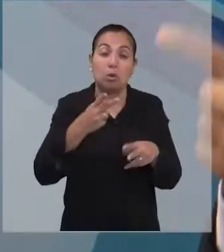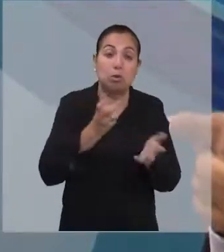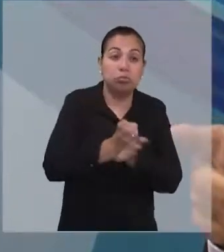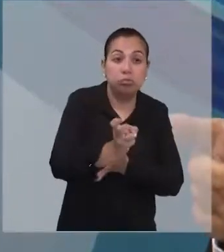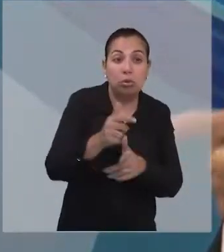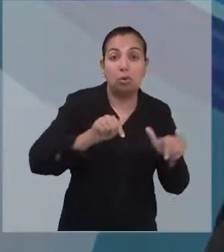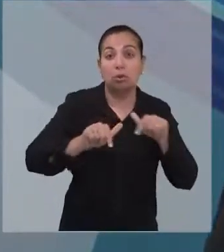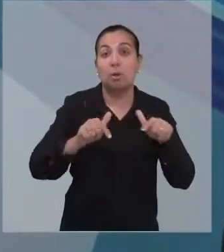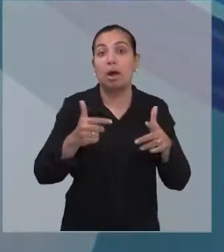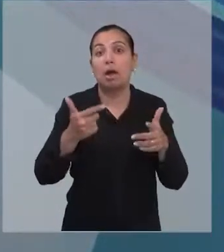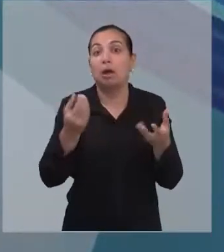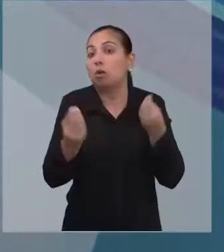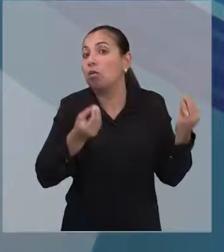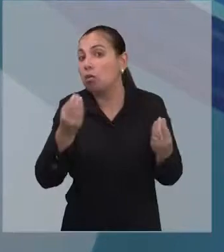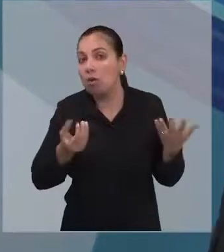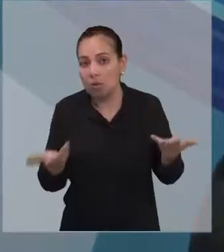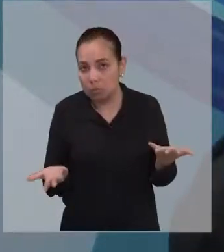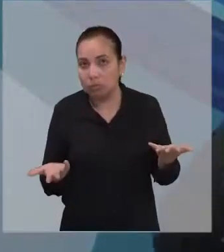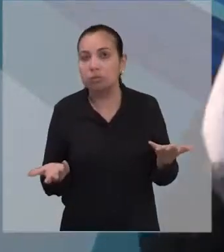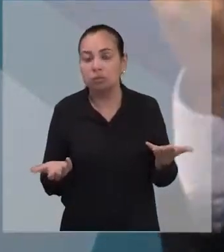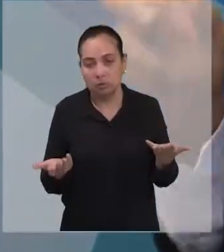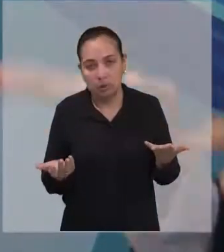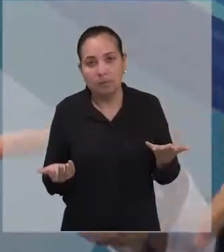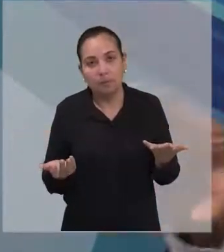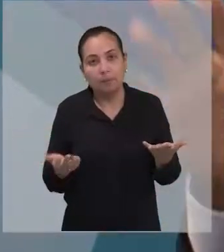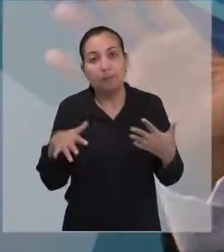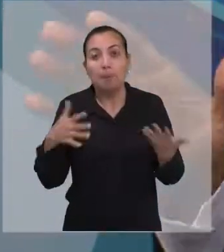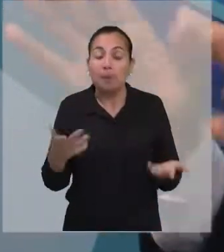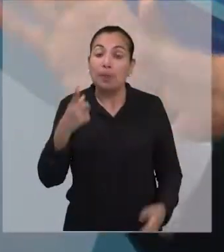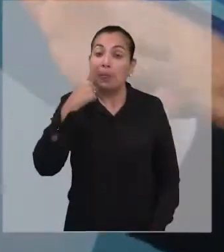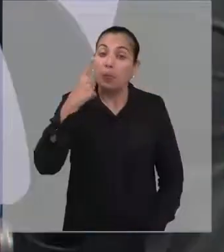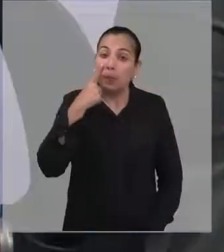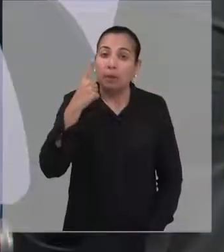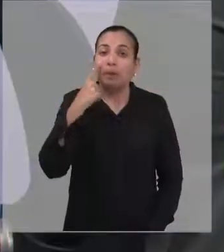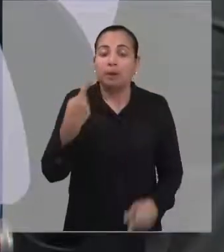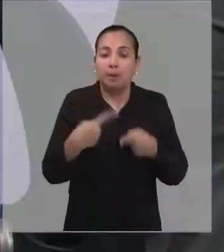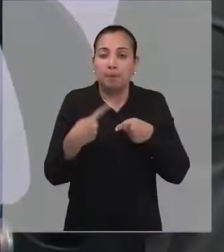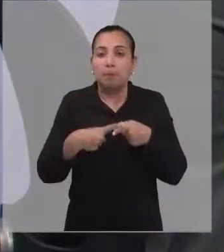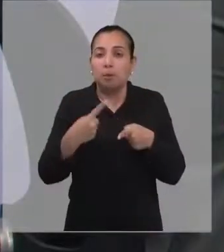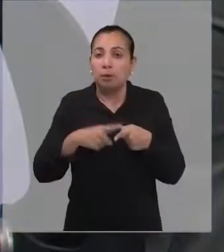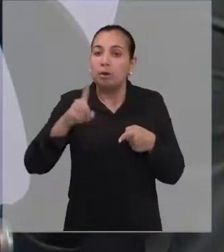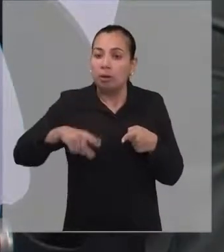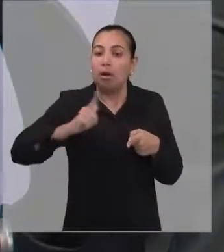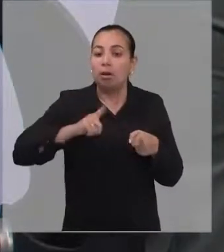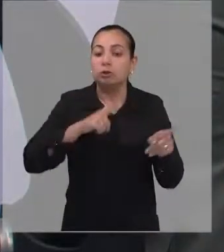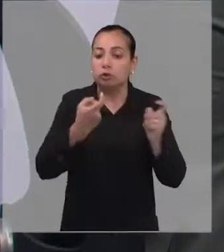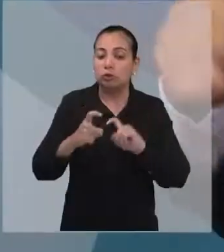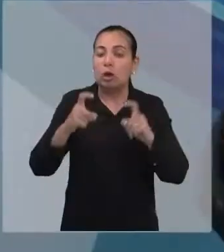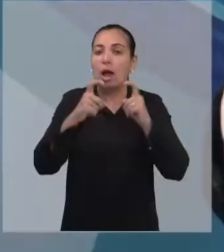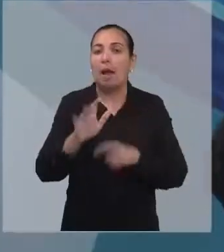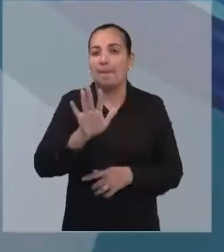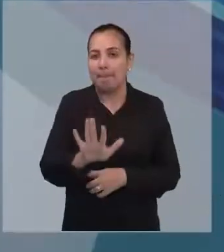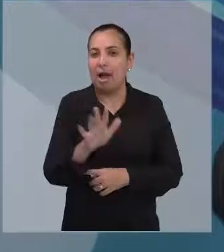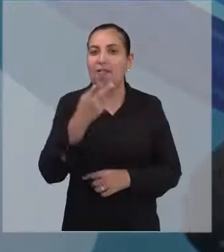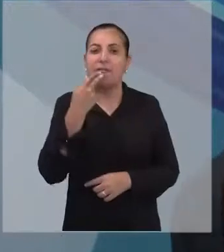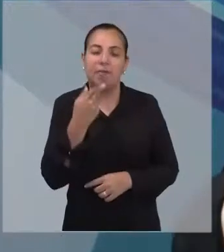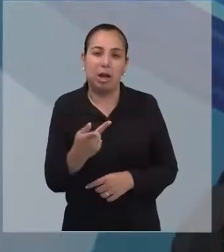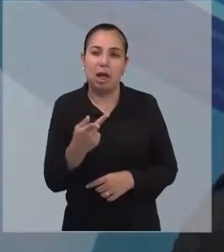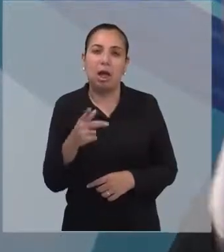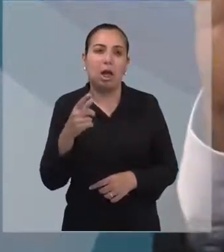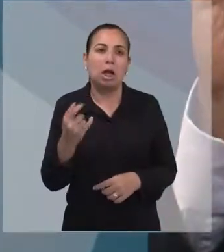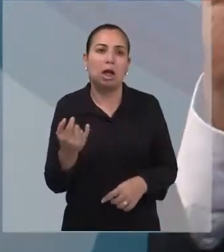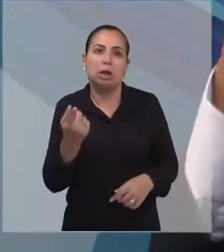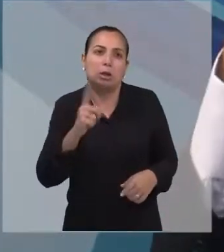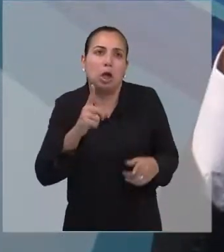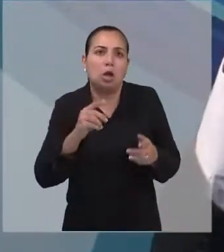foram editados, ou se eles não foram editados, se eles foram descontextualizados, isso aí cabe à discussão. Mas não dizer que ele não vale porque foi